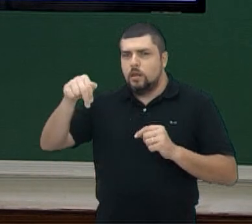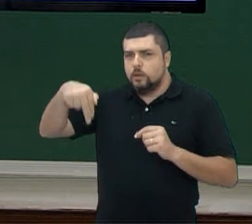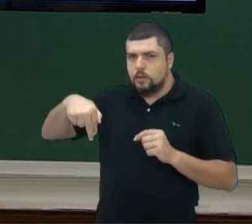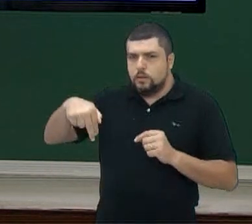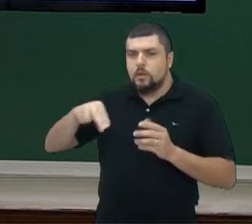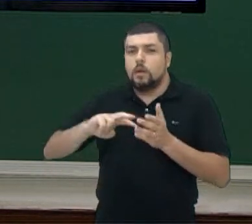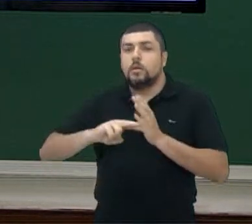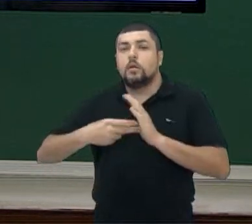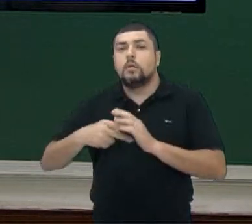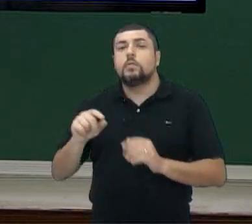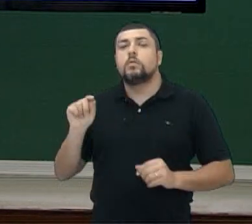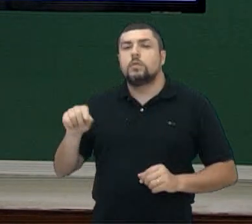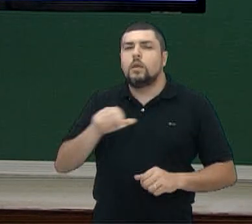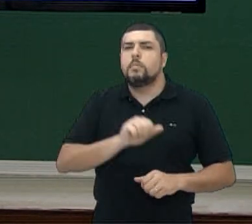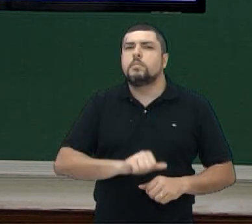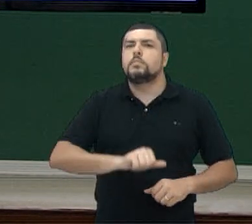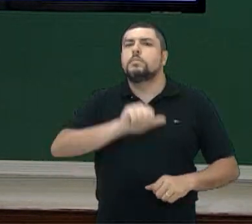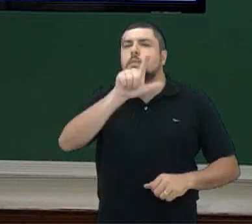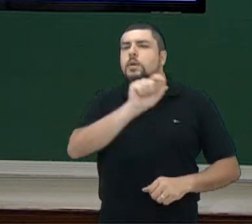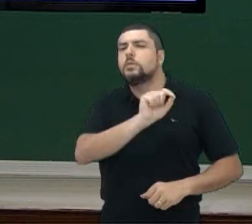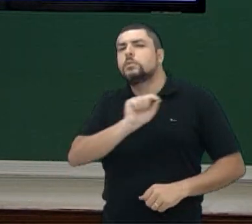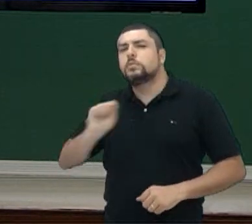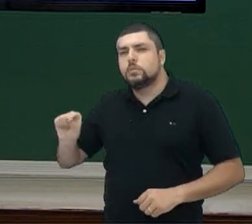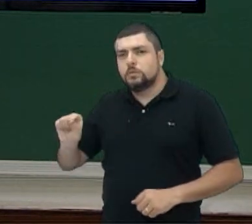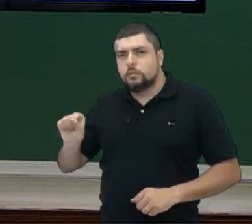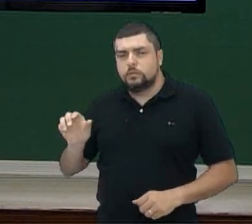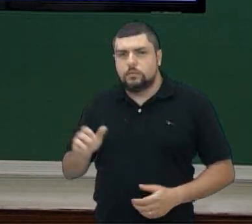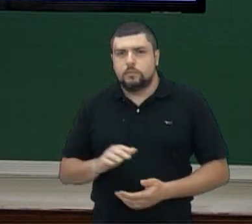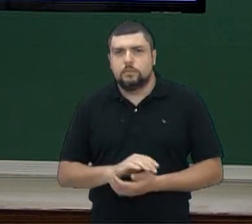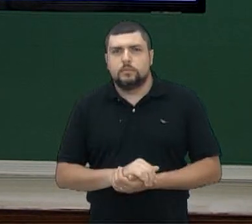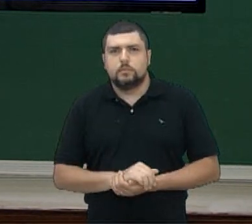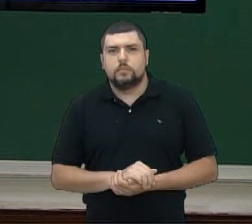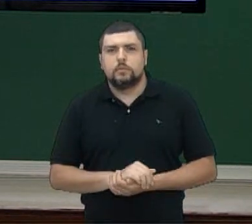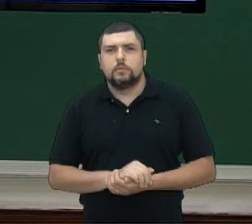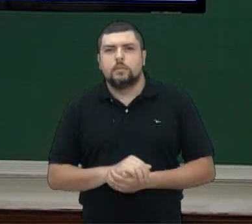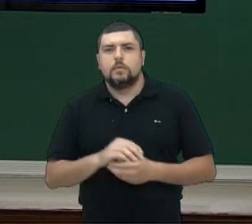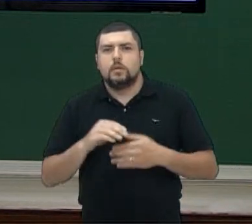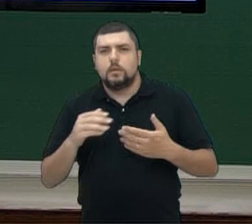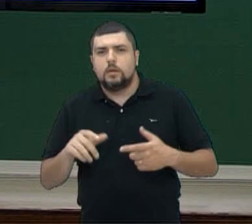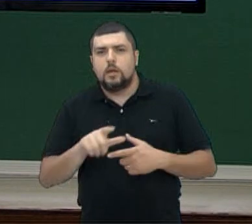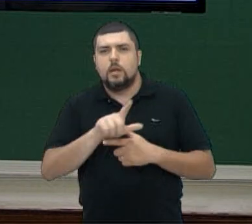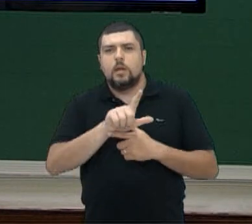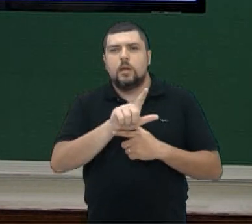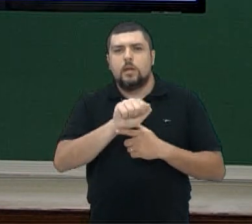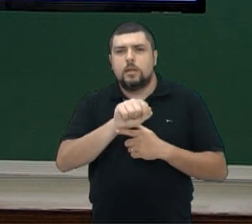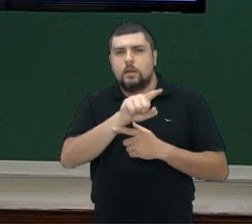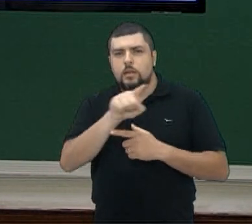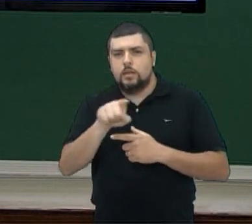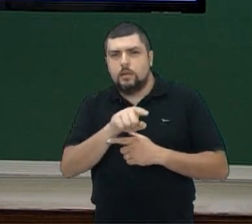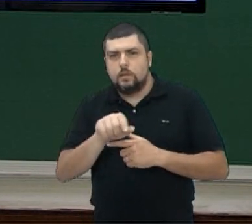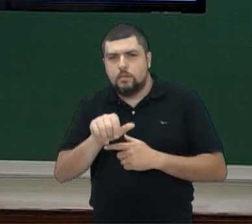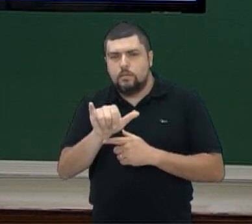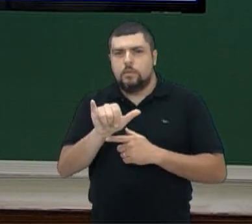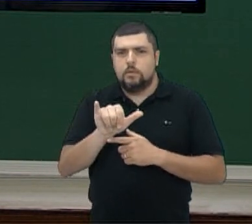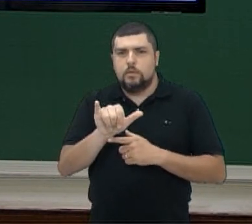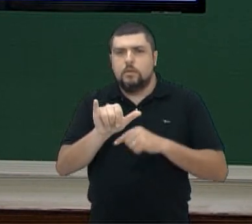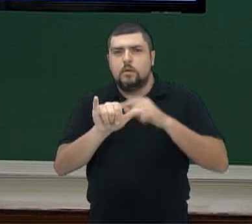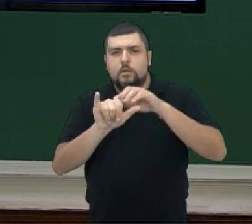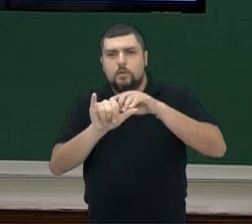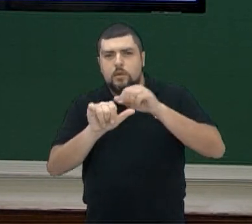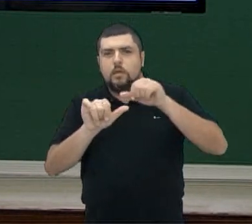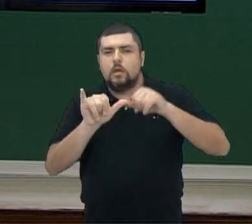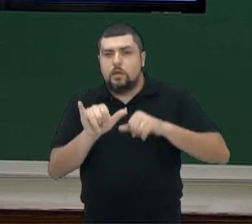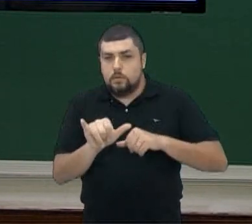o Audie, beleza? E lembrando da regra, né, gente? O lazy termina em Y, você tira o Y, troca pelo I, né?